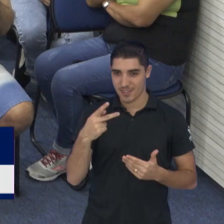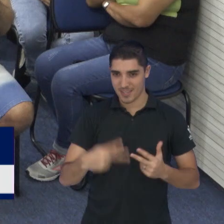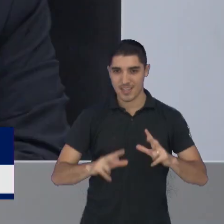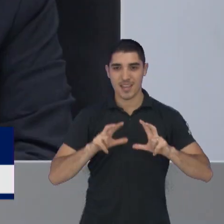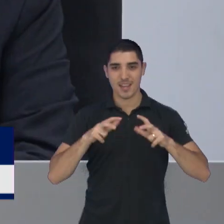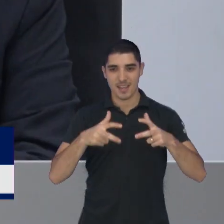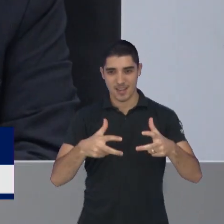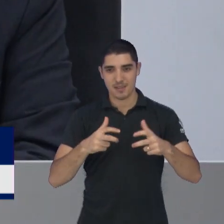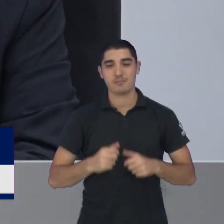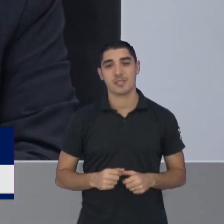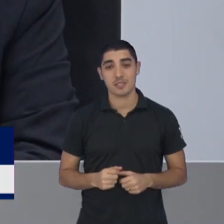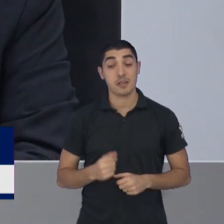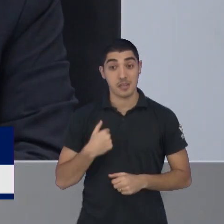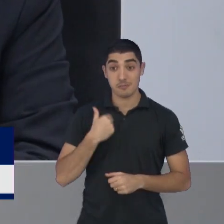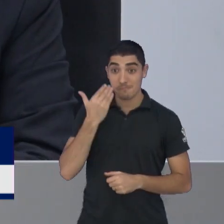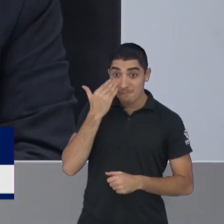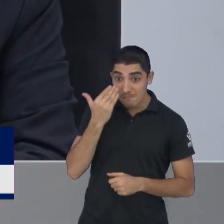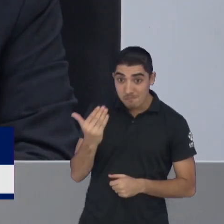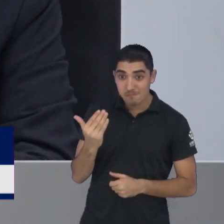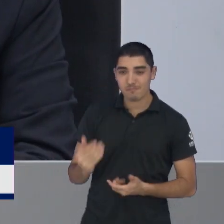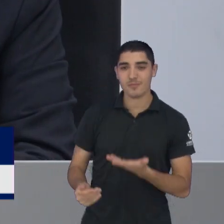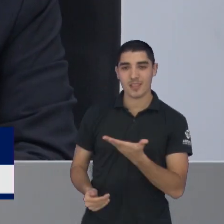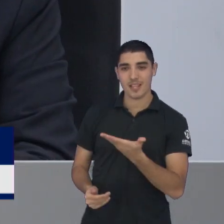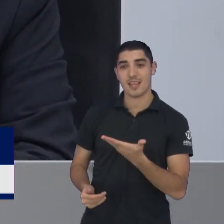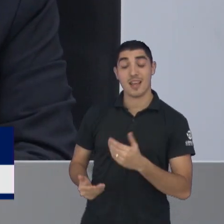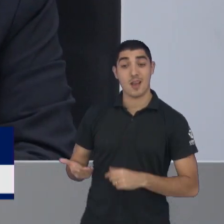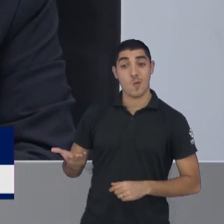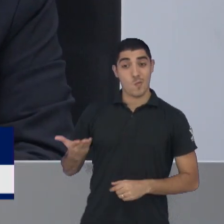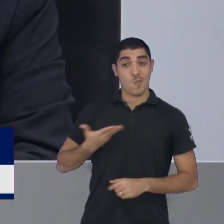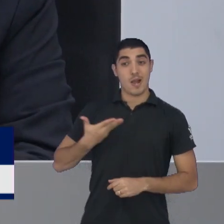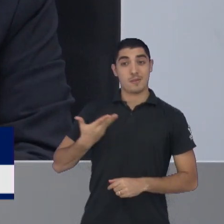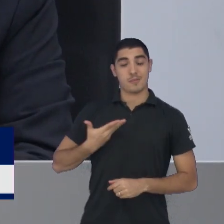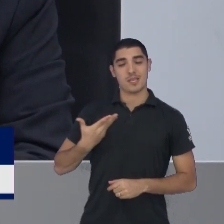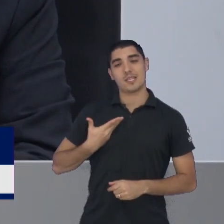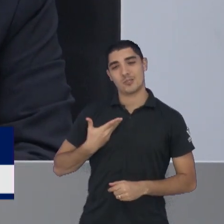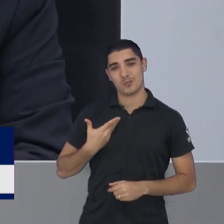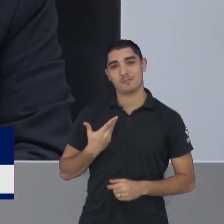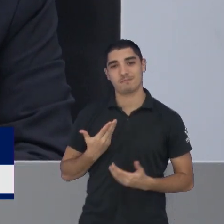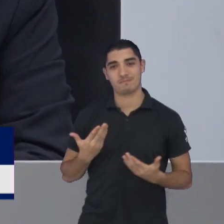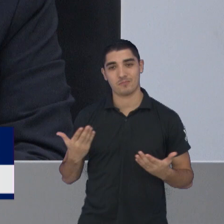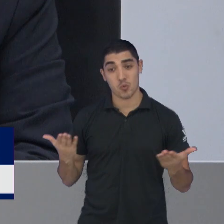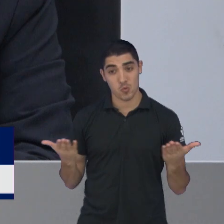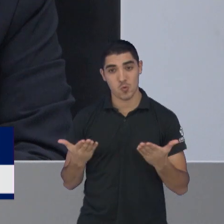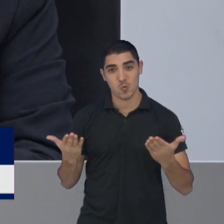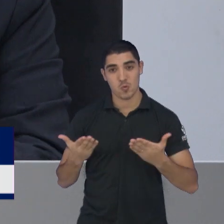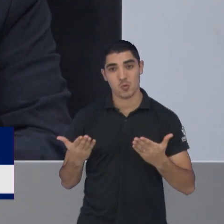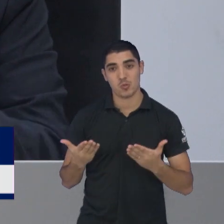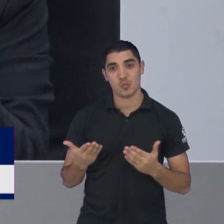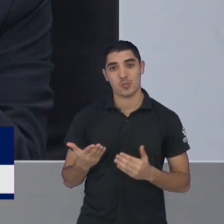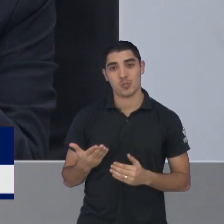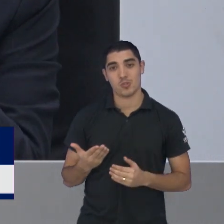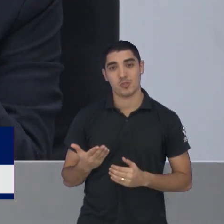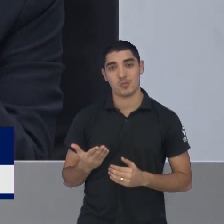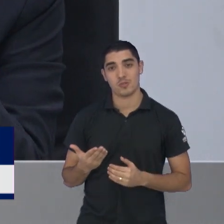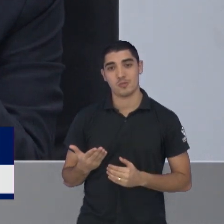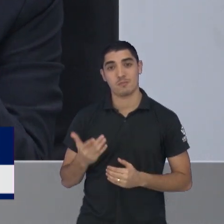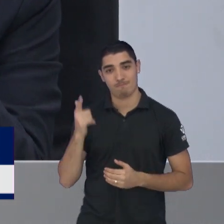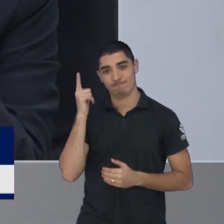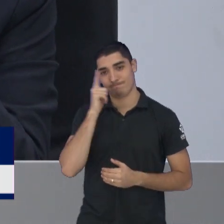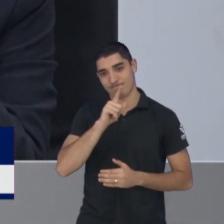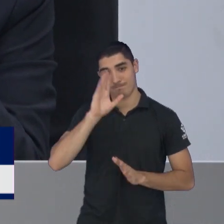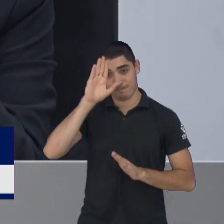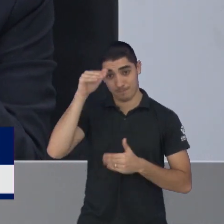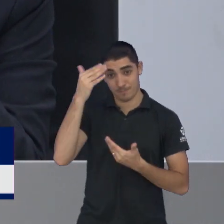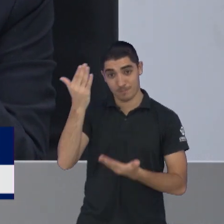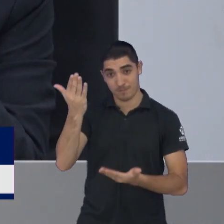aqui agora um grande amigo que hoje vai receber uma